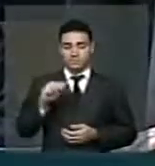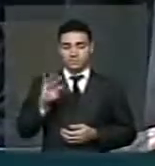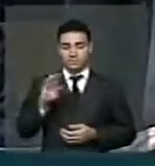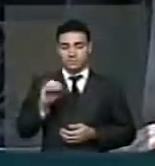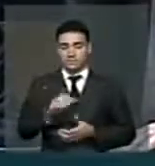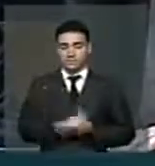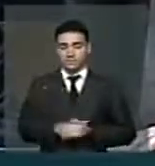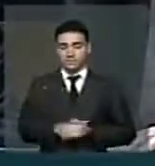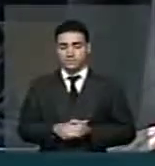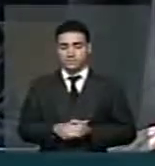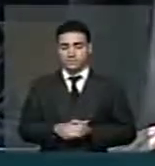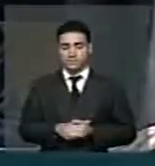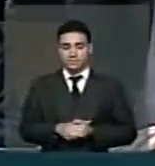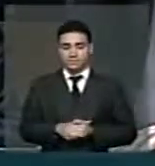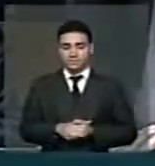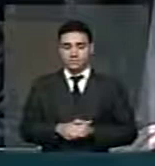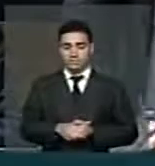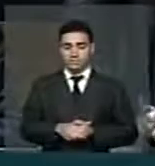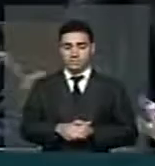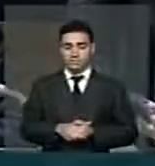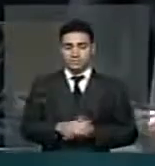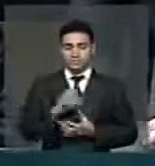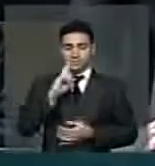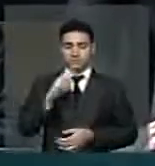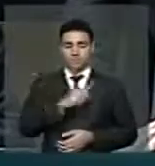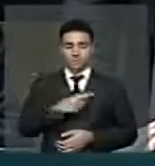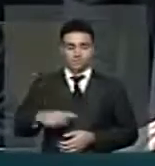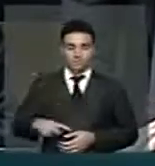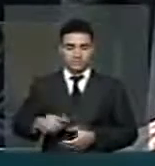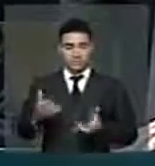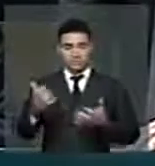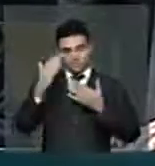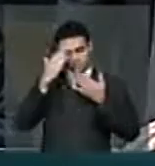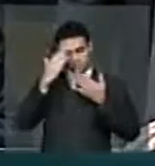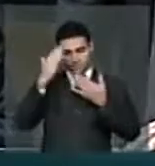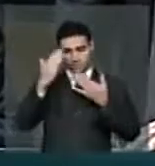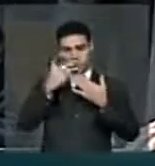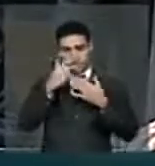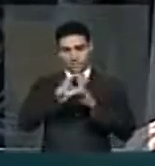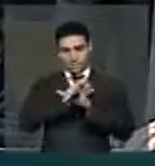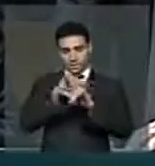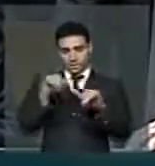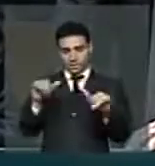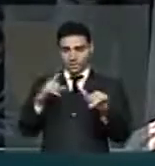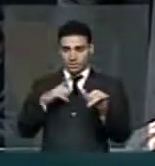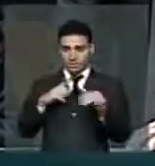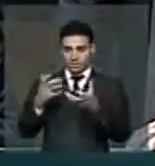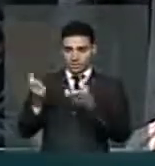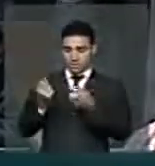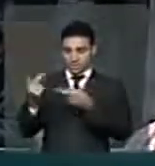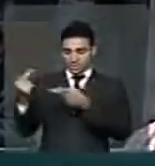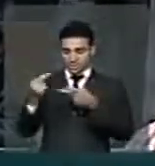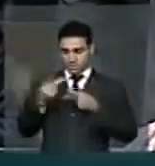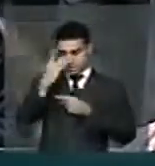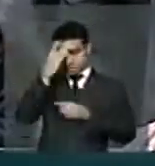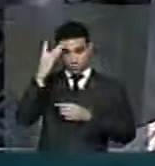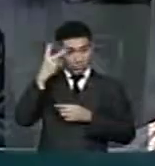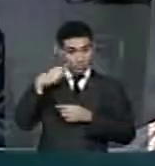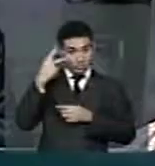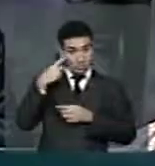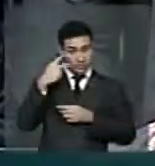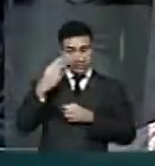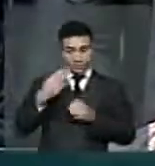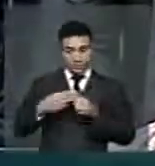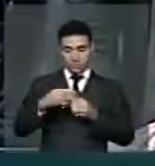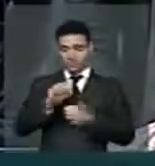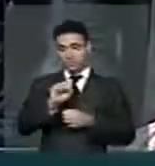senhor presidente, eu gostaria de agradecer, senhor presidente, registrar que eu estou recebendo a visita aqui dos vereadores do município da Serra.